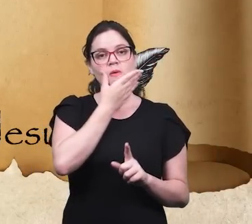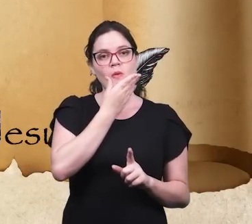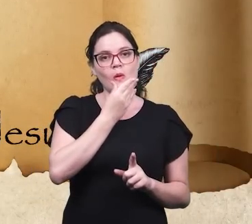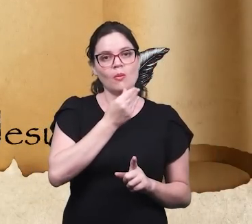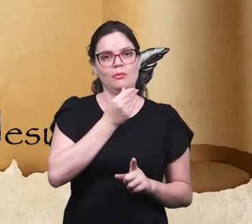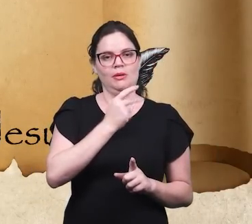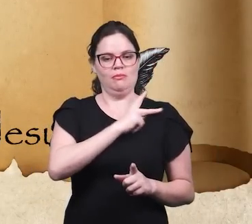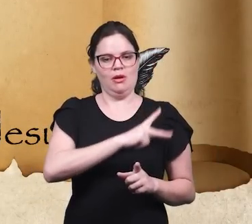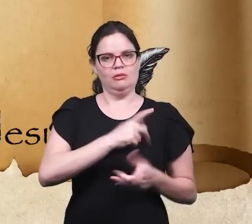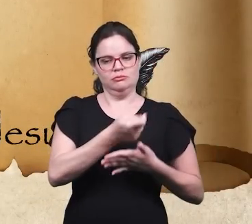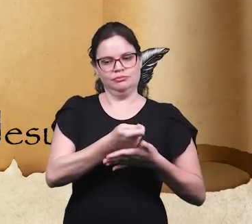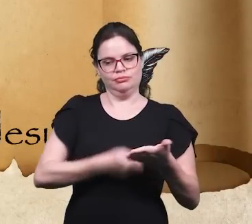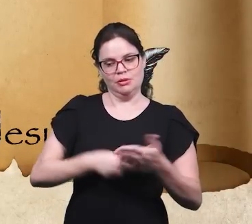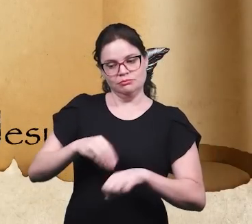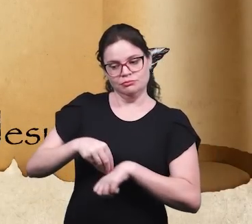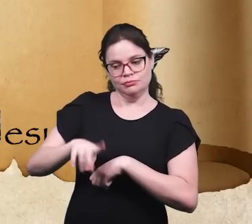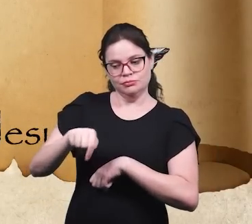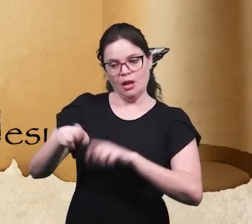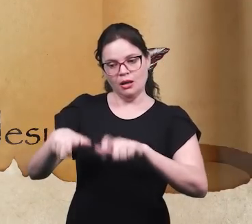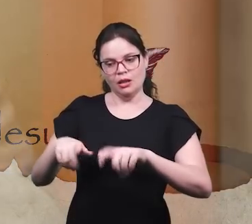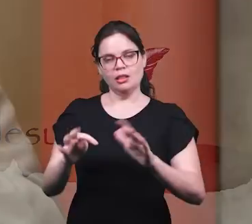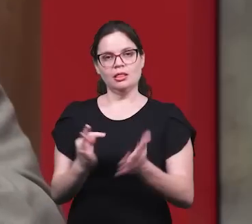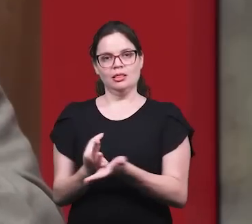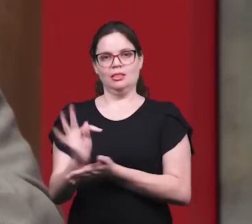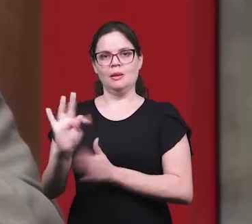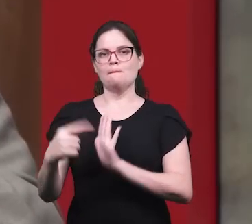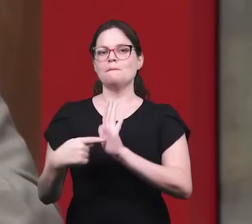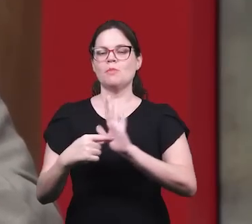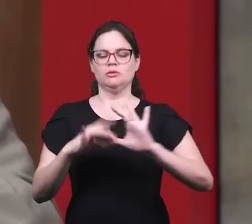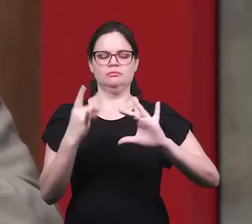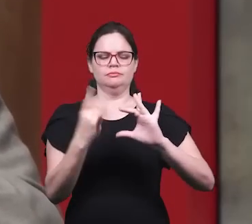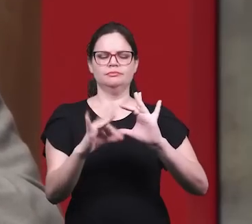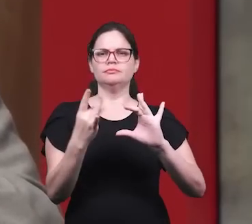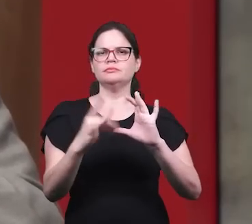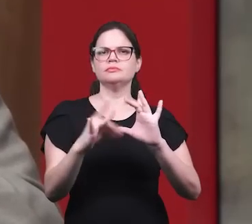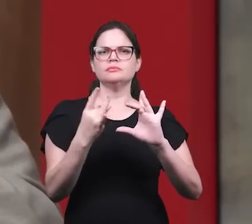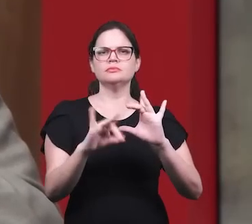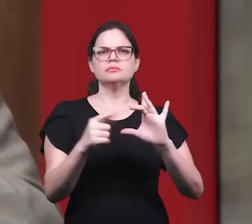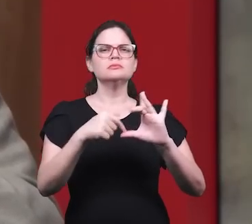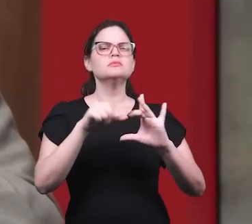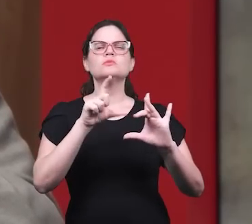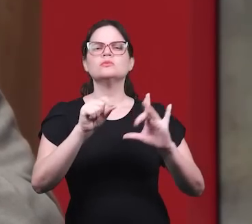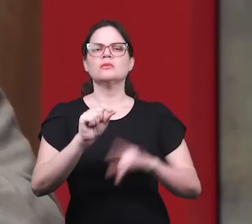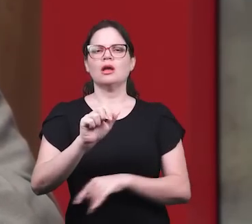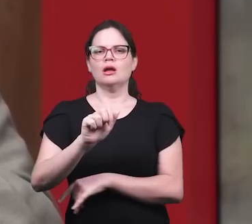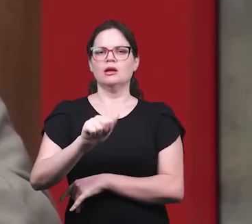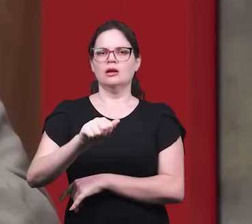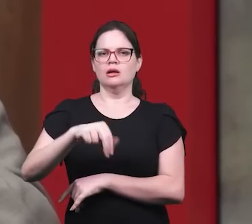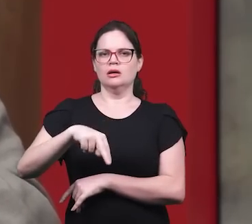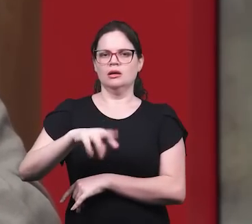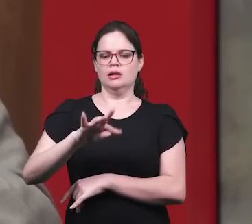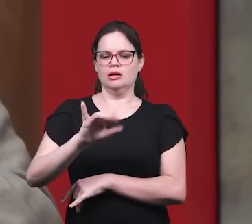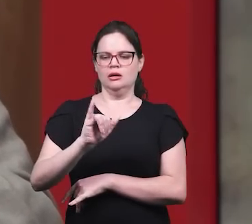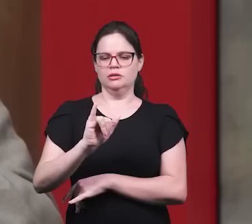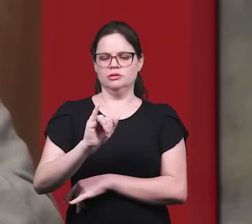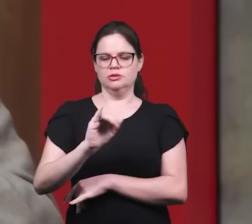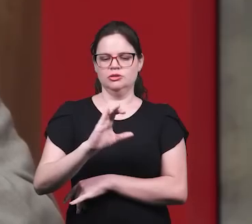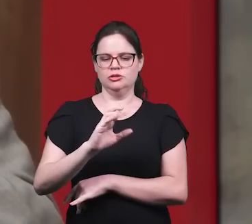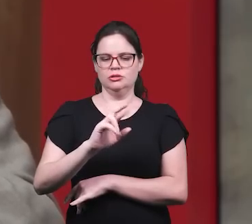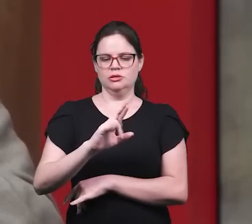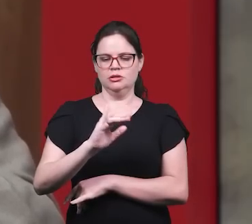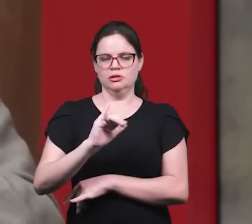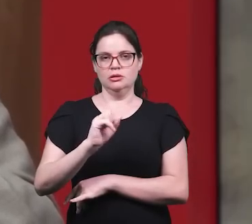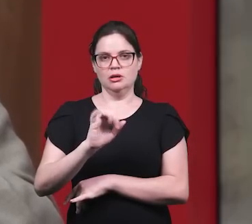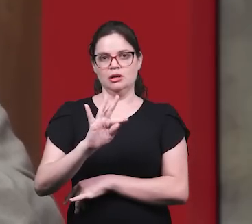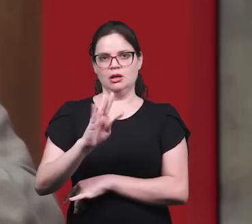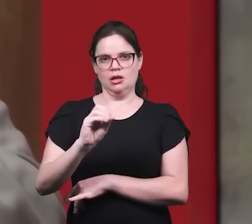Paulo fala na aparição do anticristo, ou seja, do filho da perdição, que se opõe a